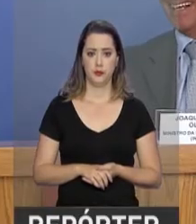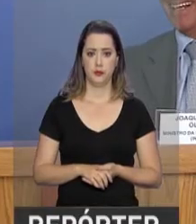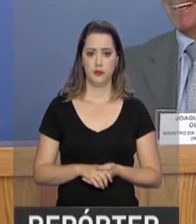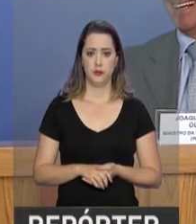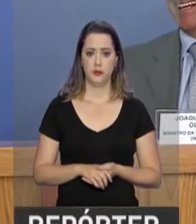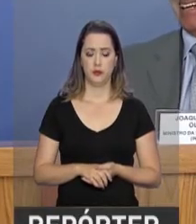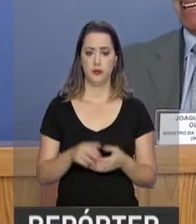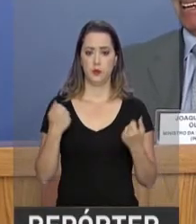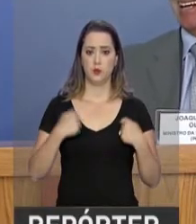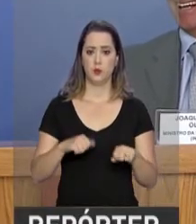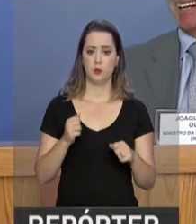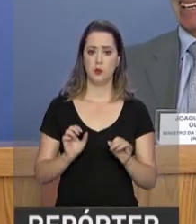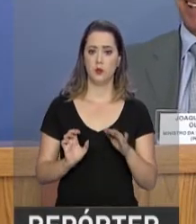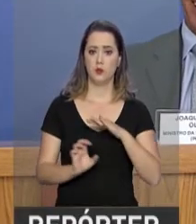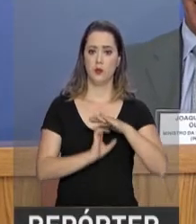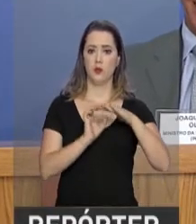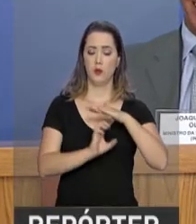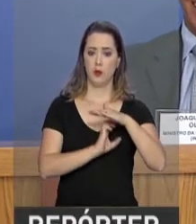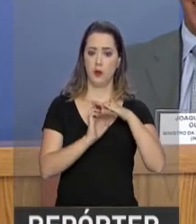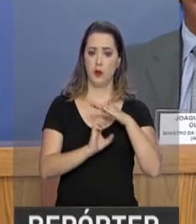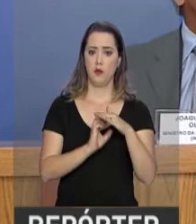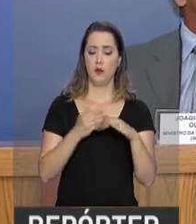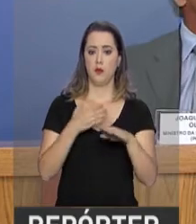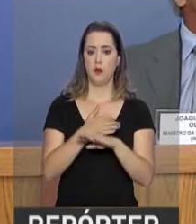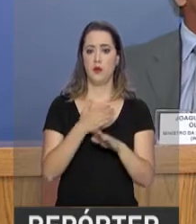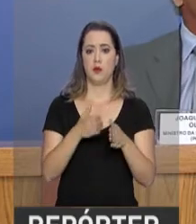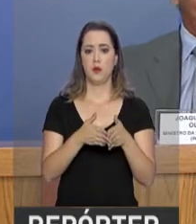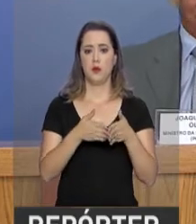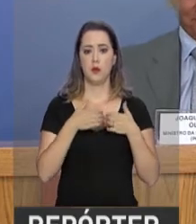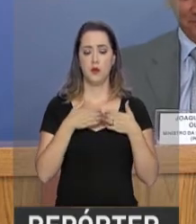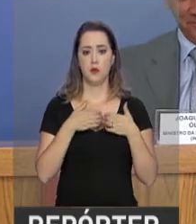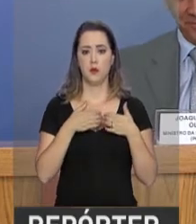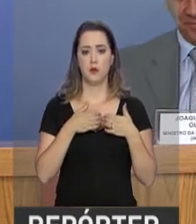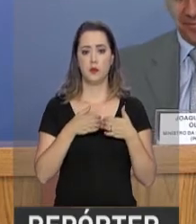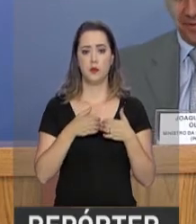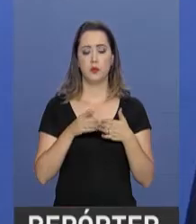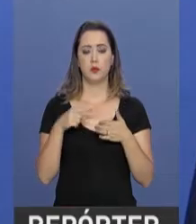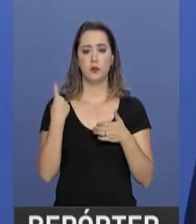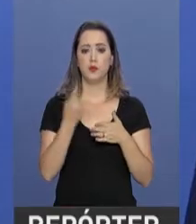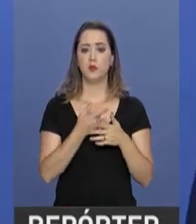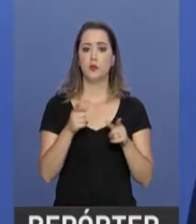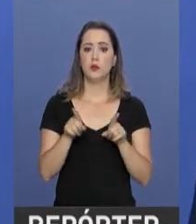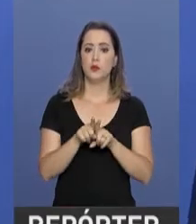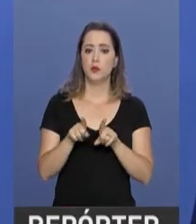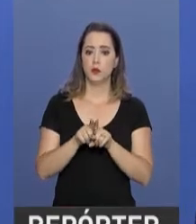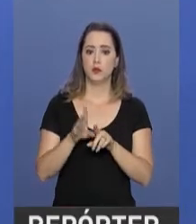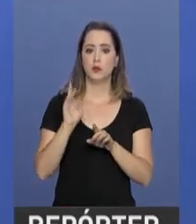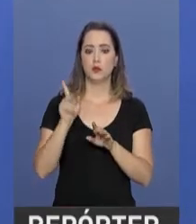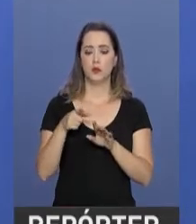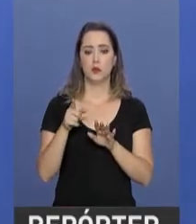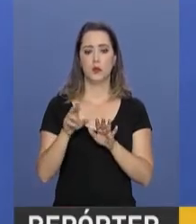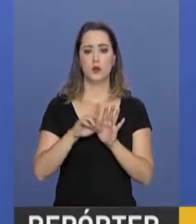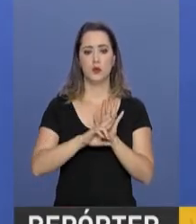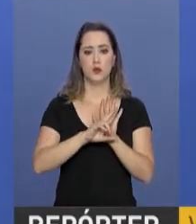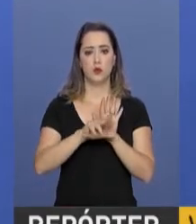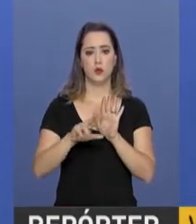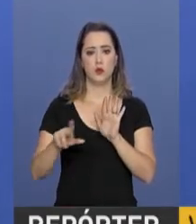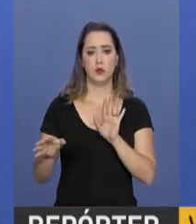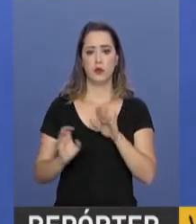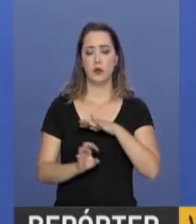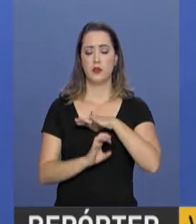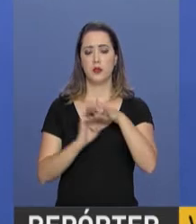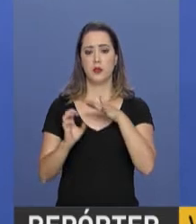precisa que as concessionárias com o pedido é nós temos a sinalização de algumas concessionárias